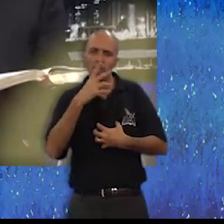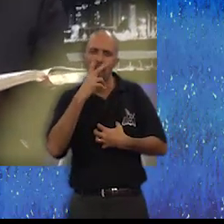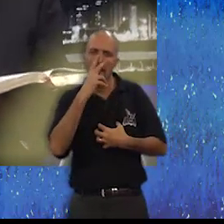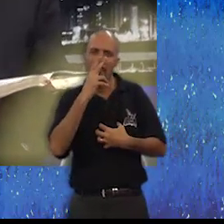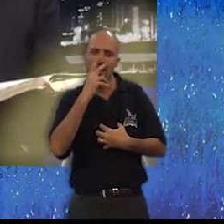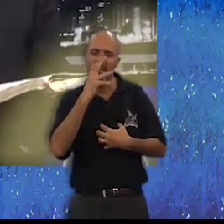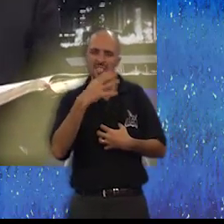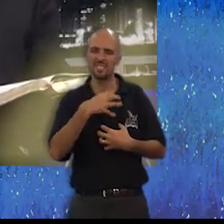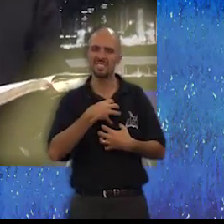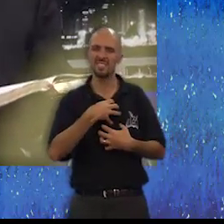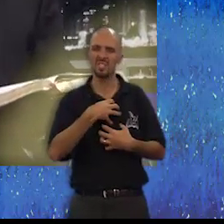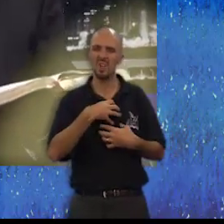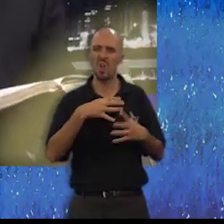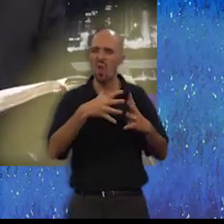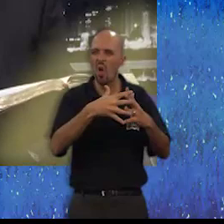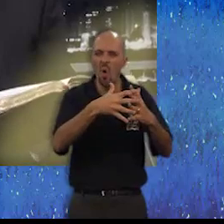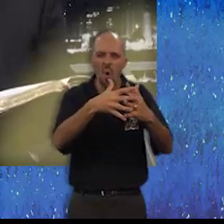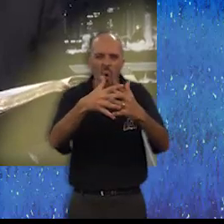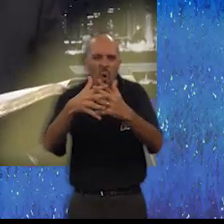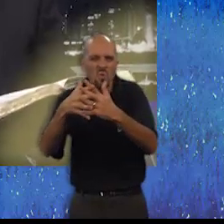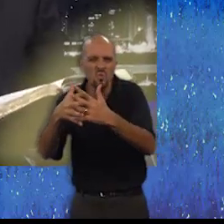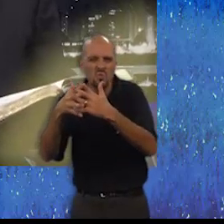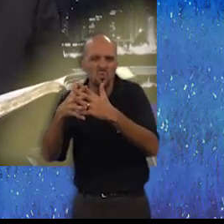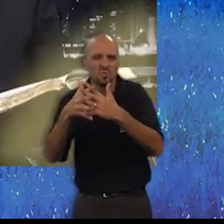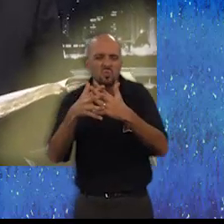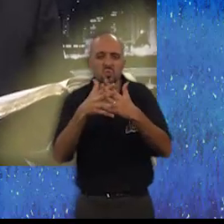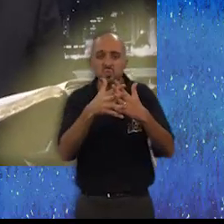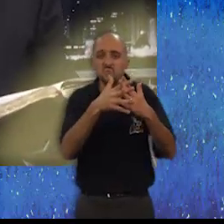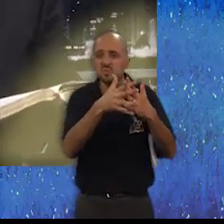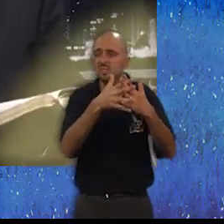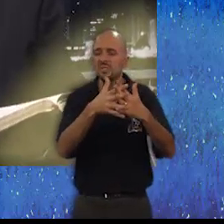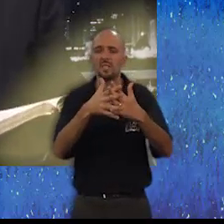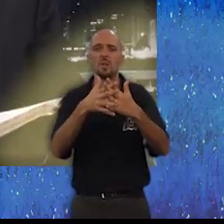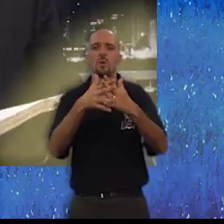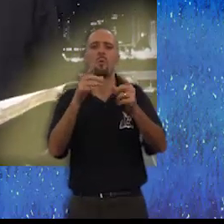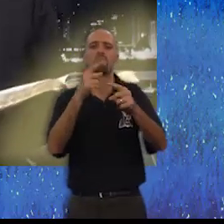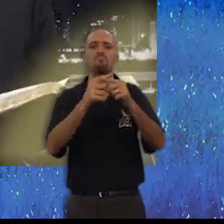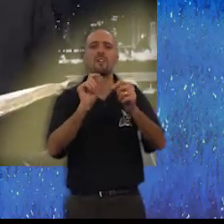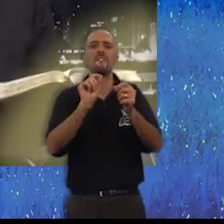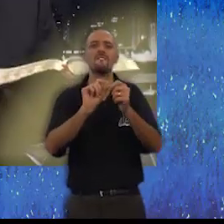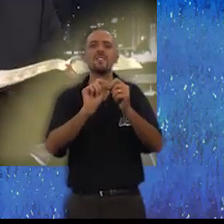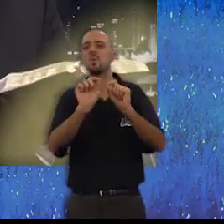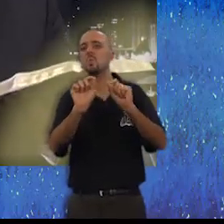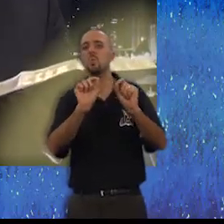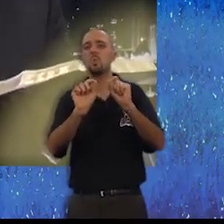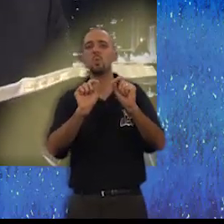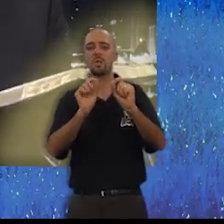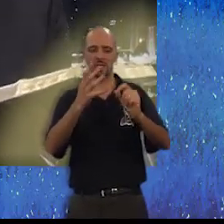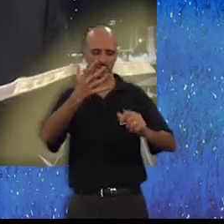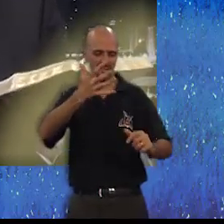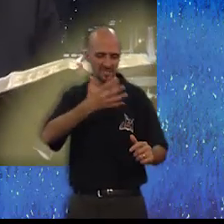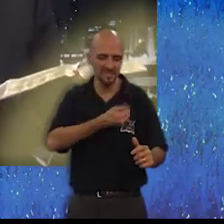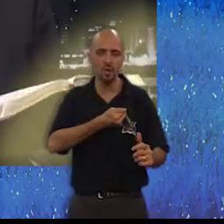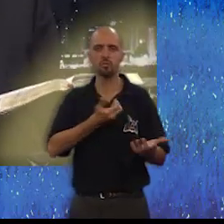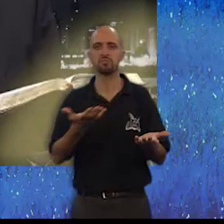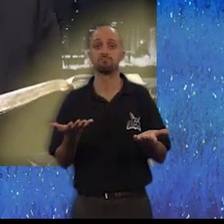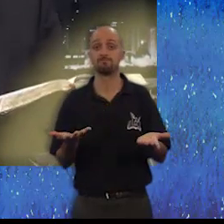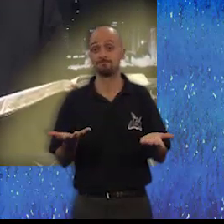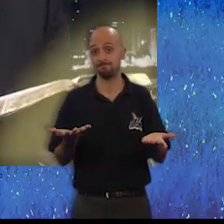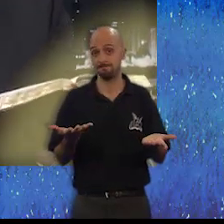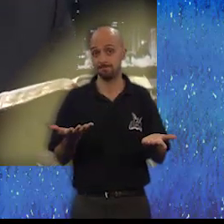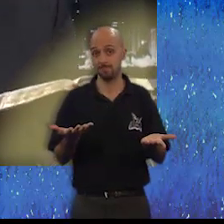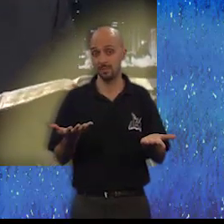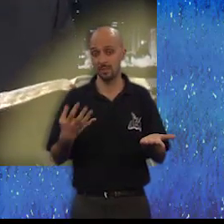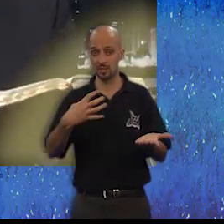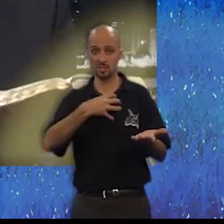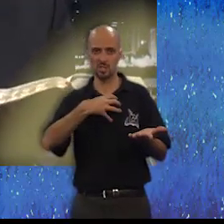visão babilônica, que é aquela visão de que a pessoa tem que fazer alguma coisa para ser salva. Ela tem que merecer a salvação.